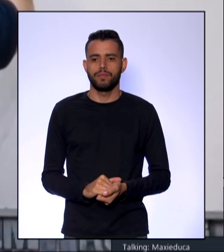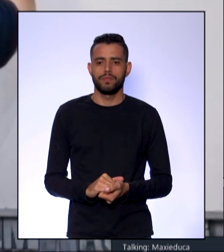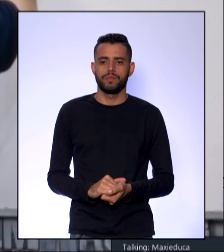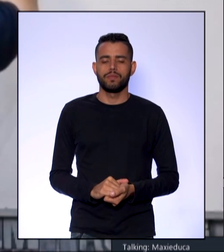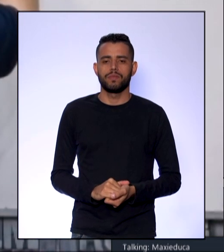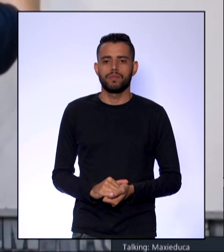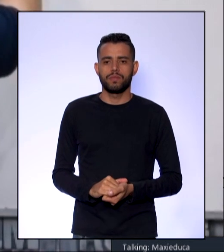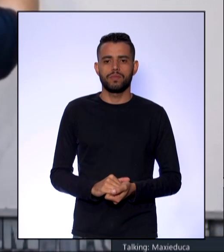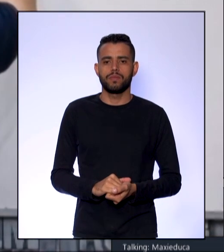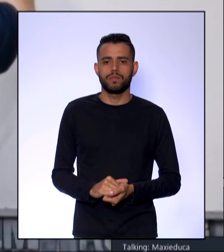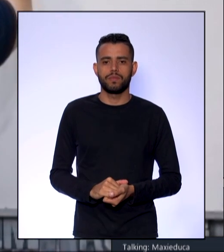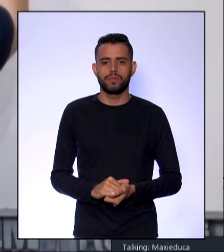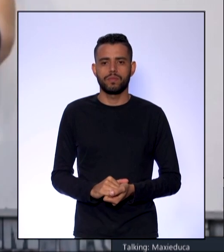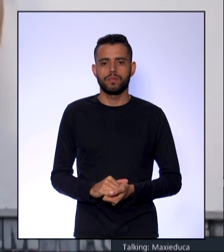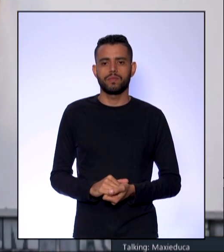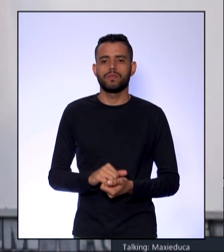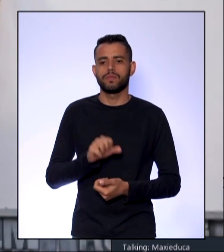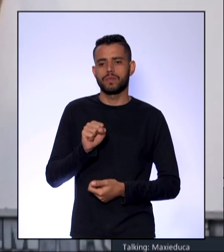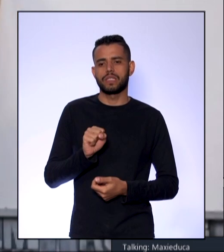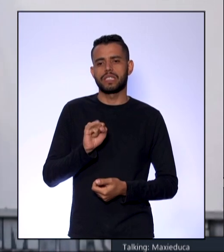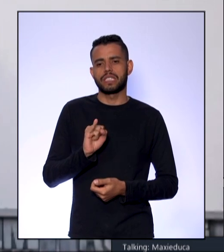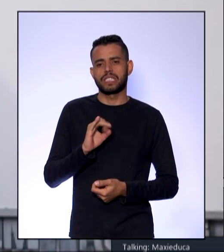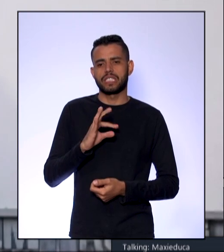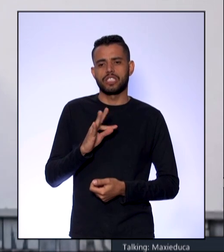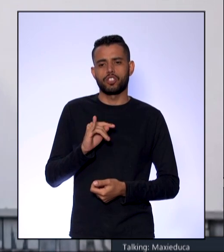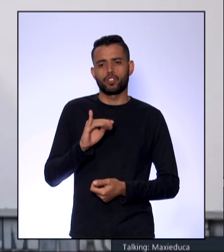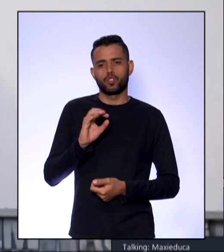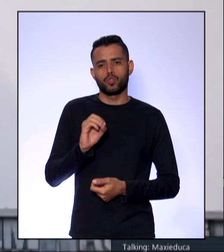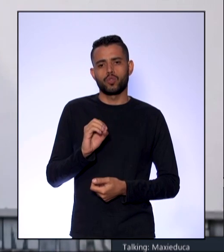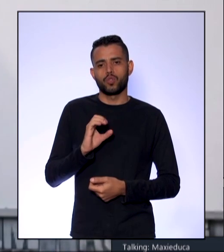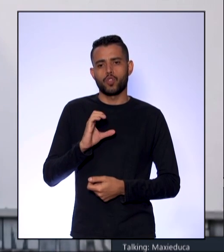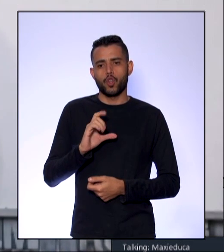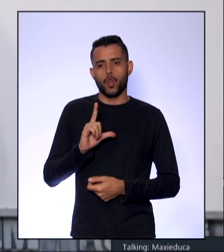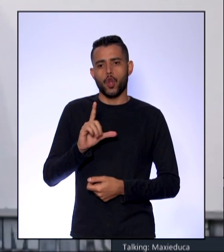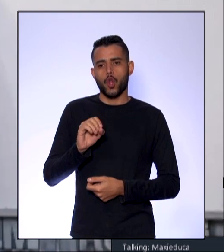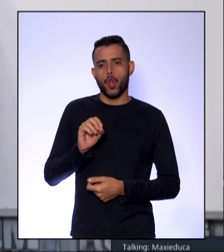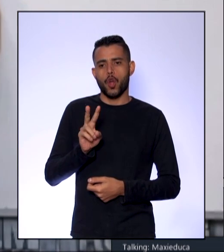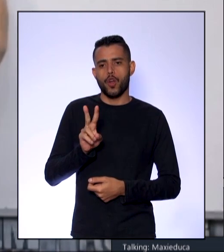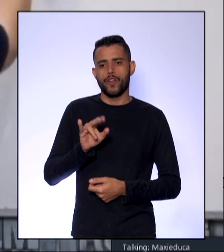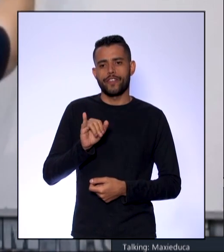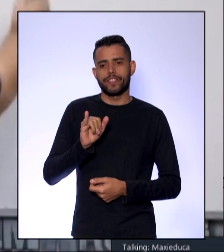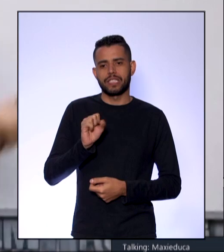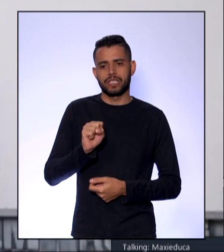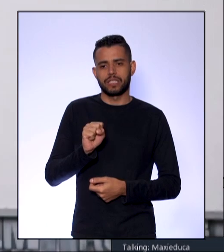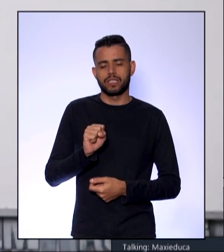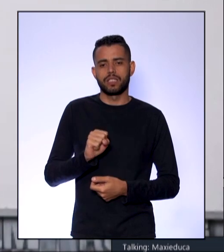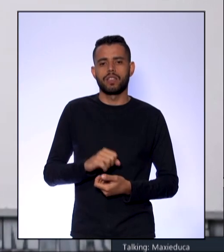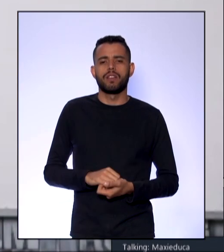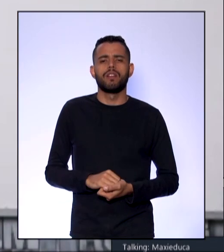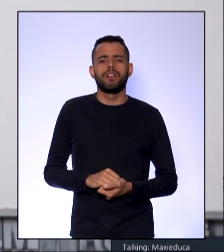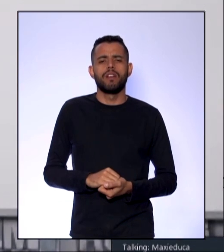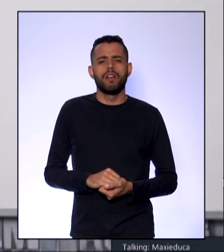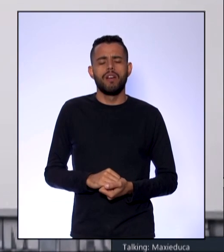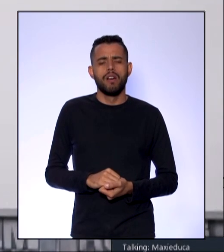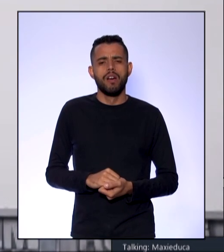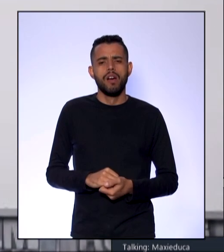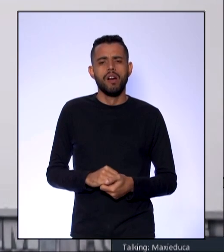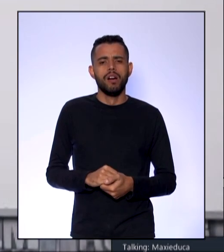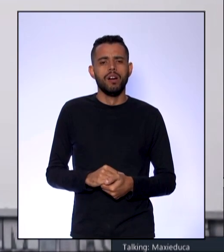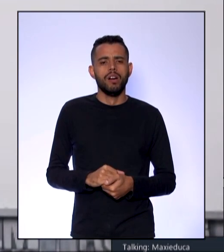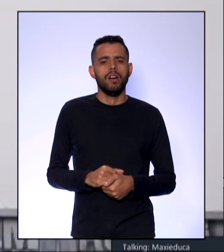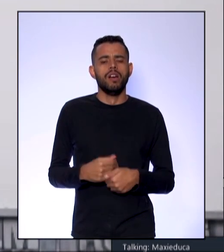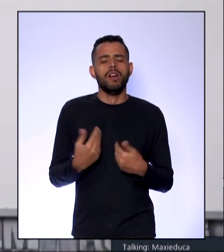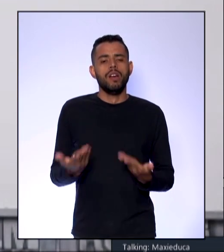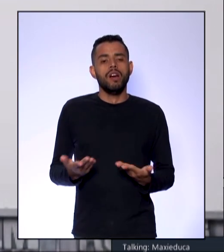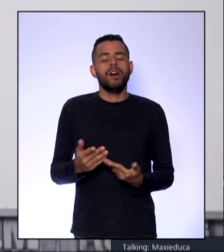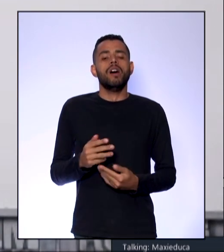Sítio do Clovis. Detalhe. O sítio do Clovis, que está